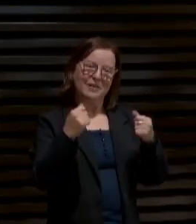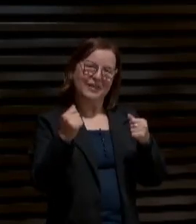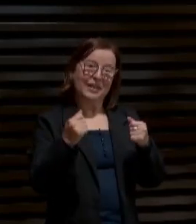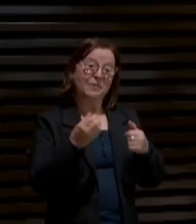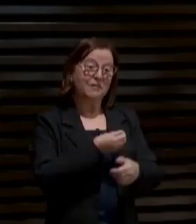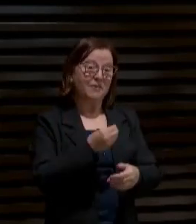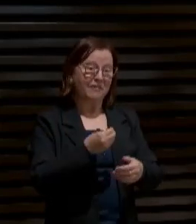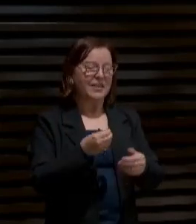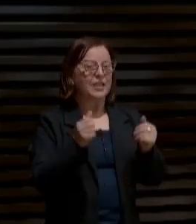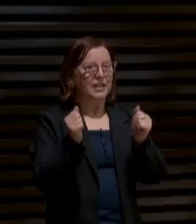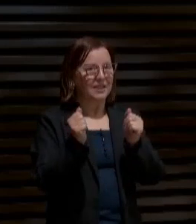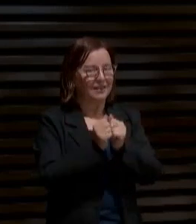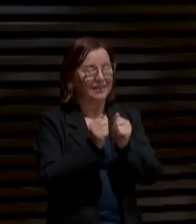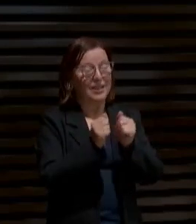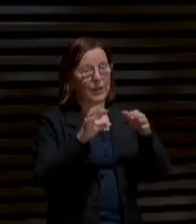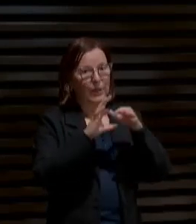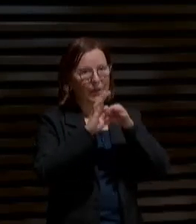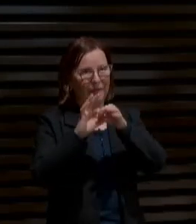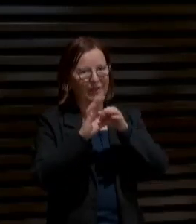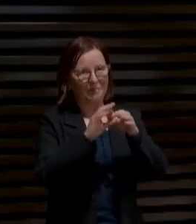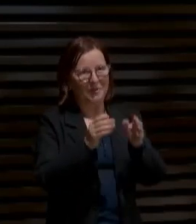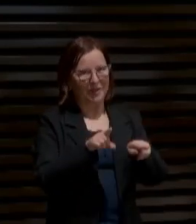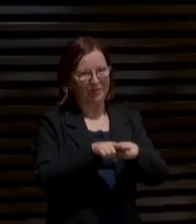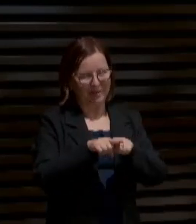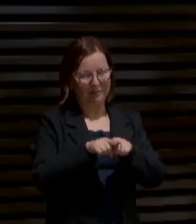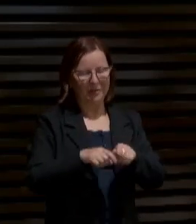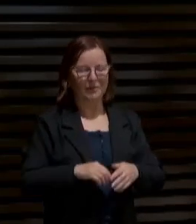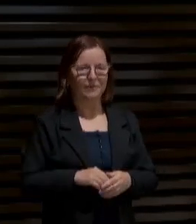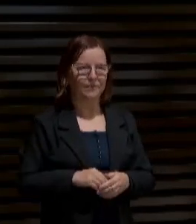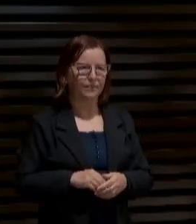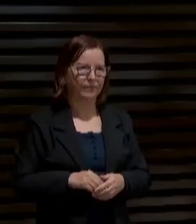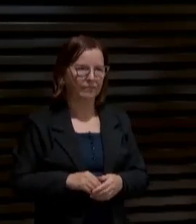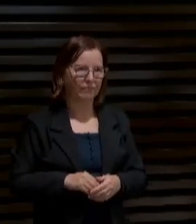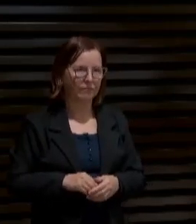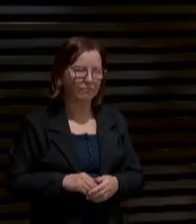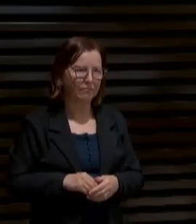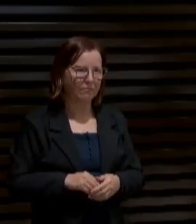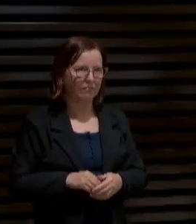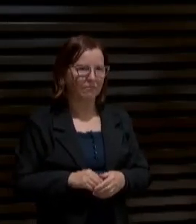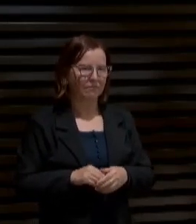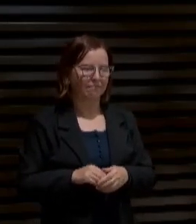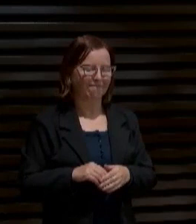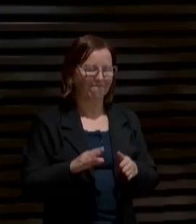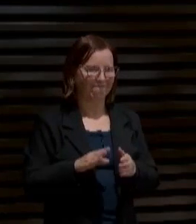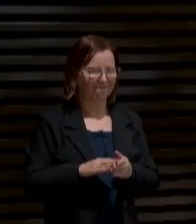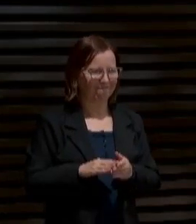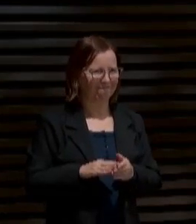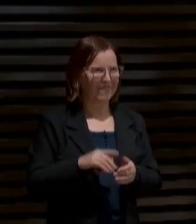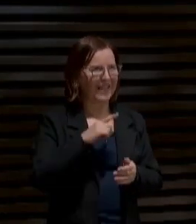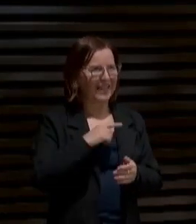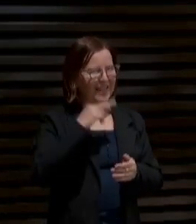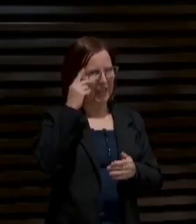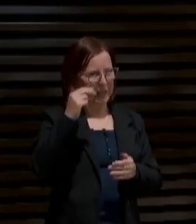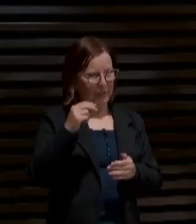essa essa questão de estagnação são para ele não existe porque ele ele deu exemplo do pau de sebo né E aqui lembra do pau de